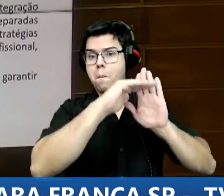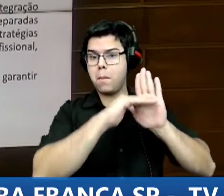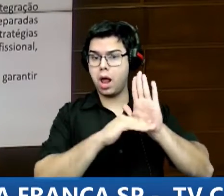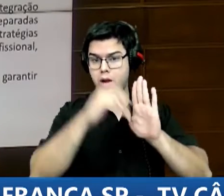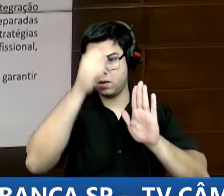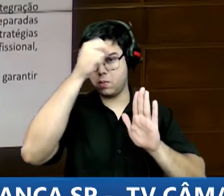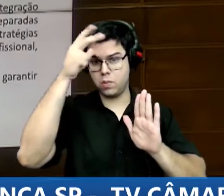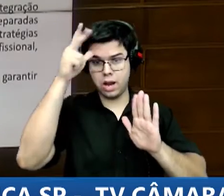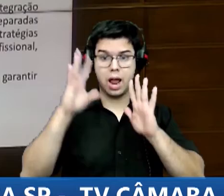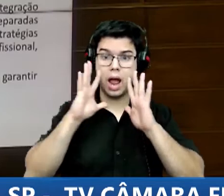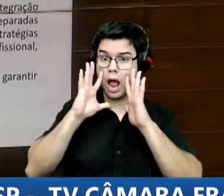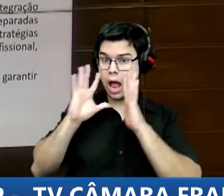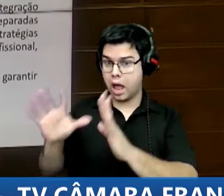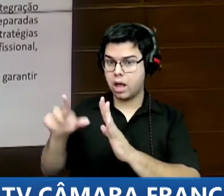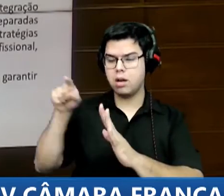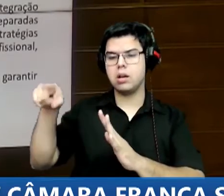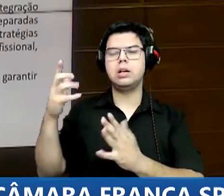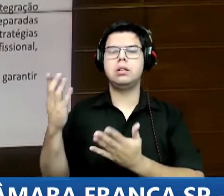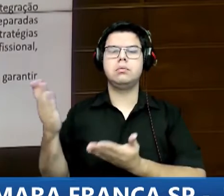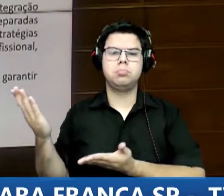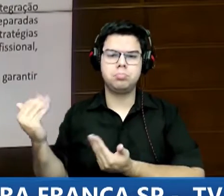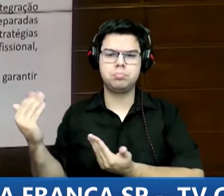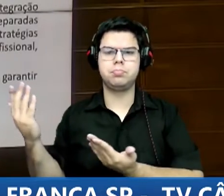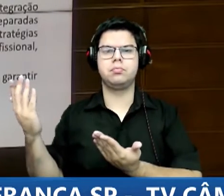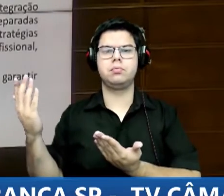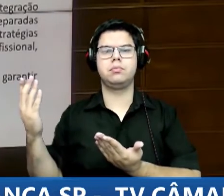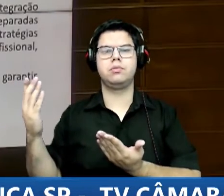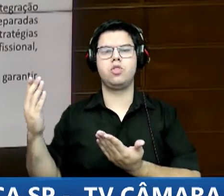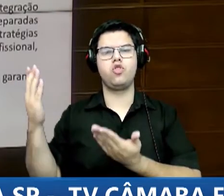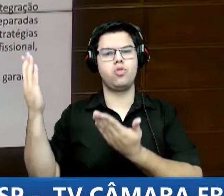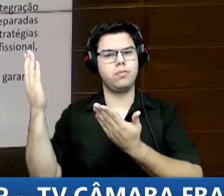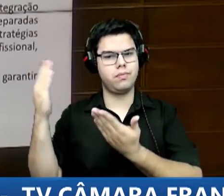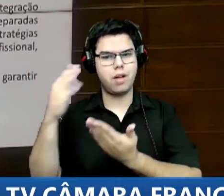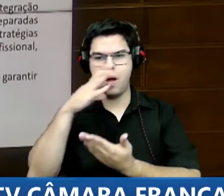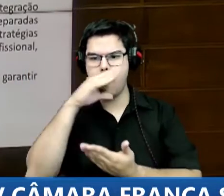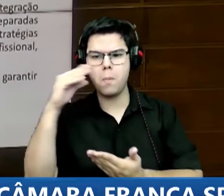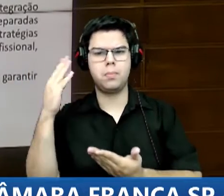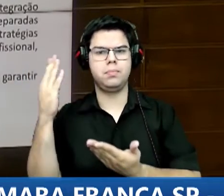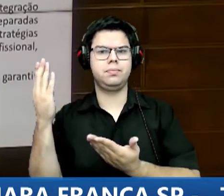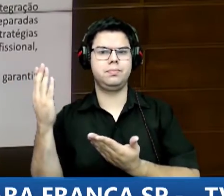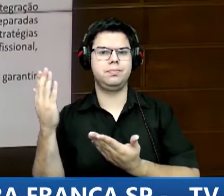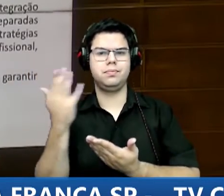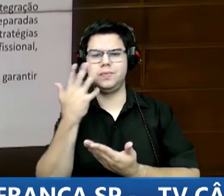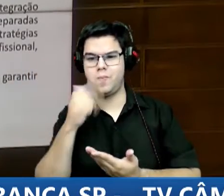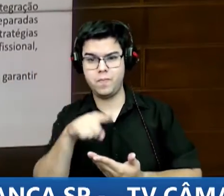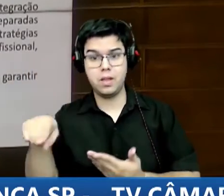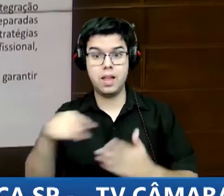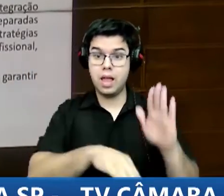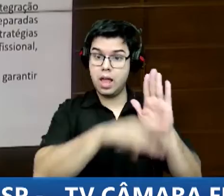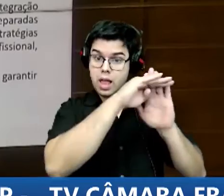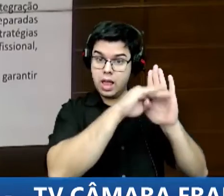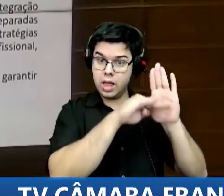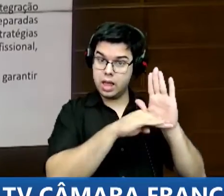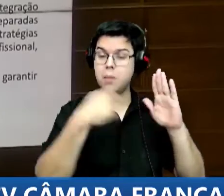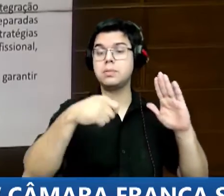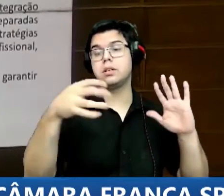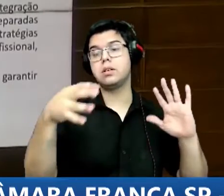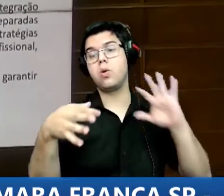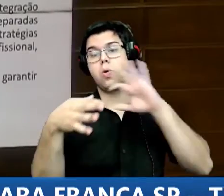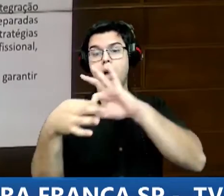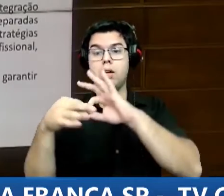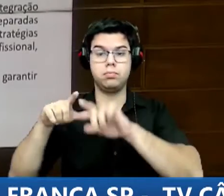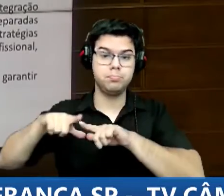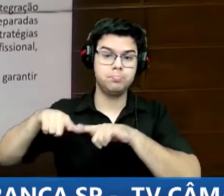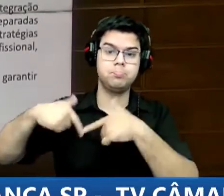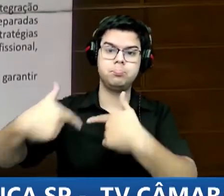para a infância, para a adolescência e para a juventude. Esse plano municipal ele tem que concatenar iniciativas. Para